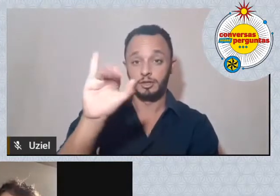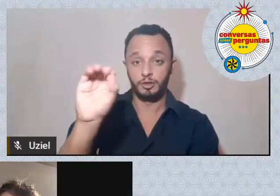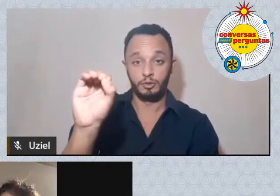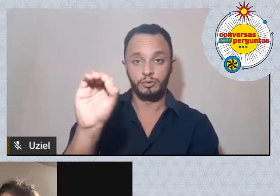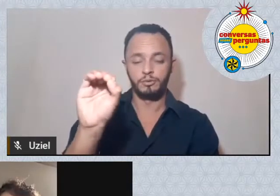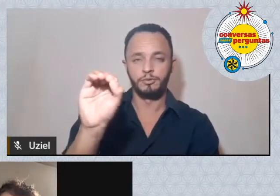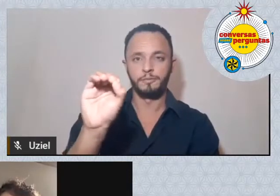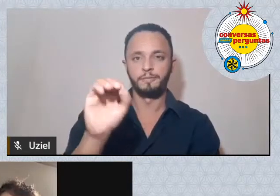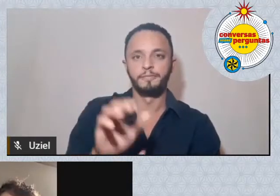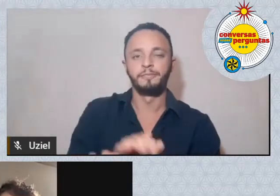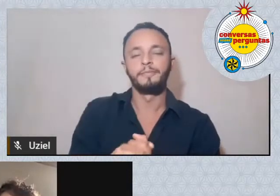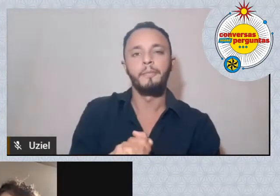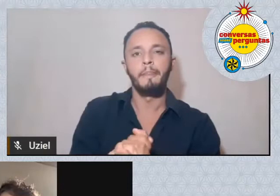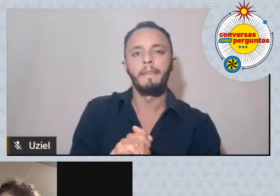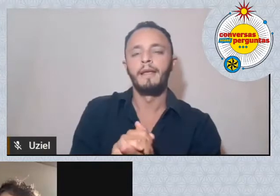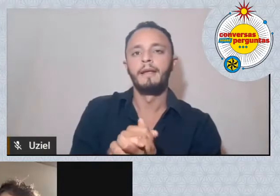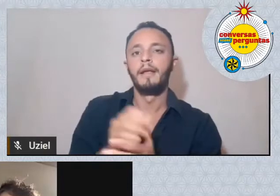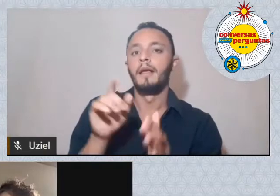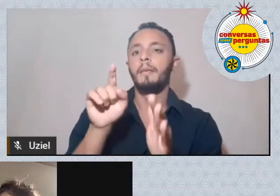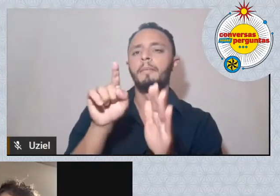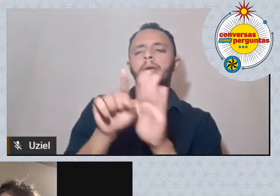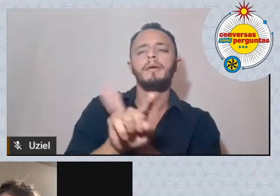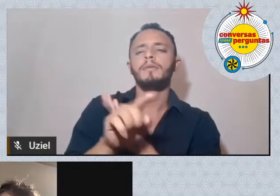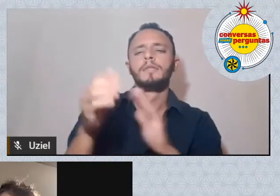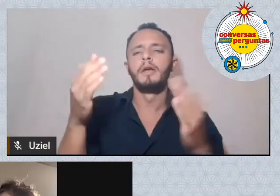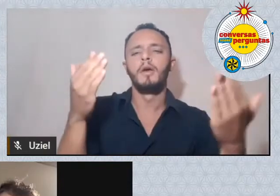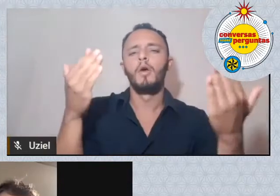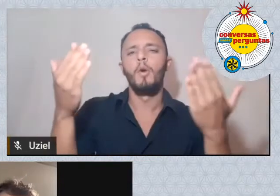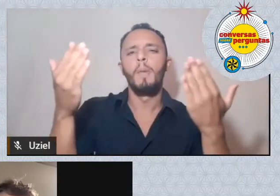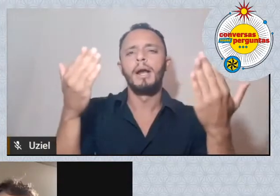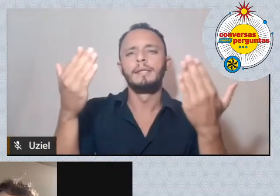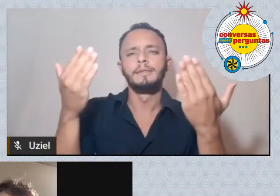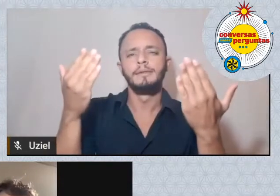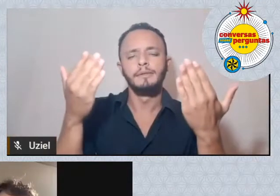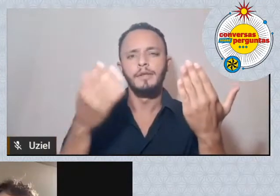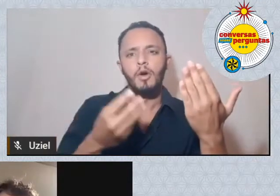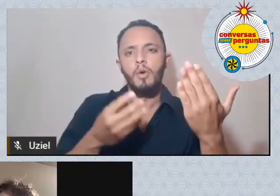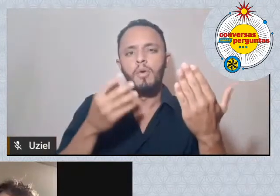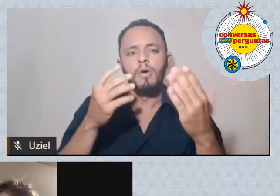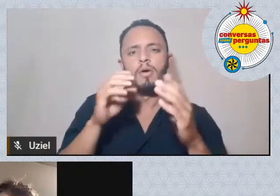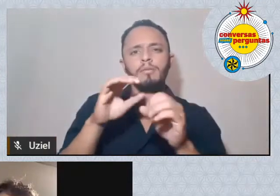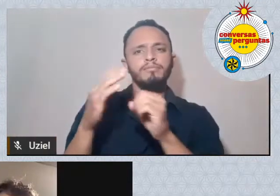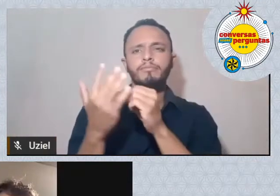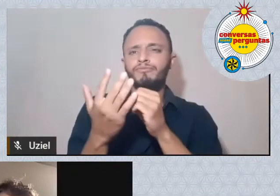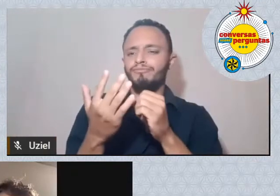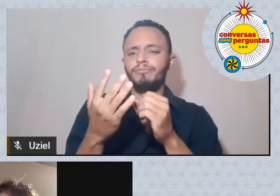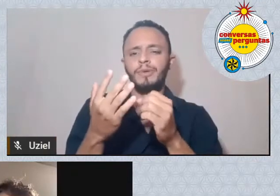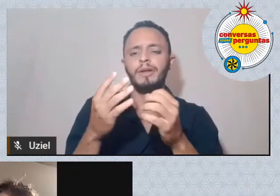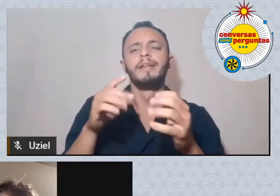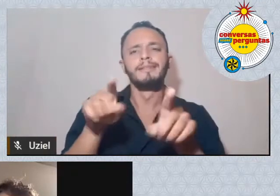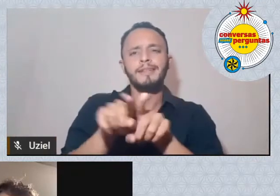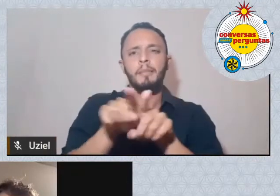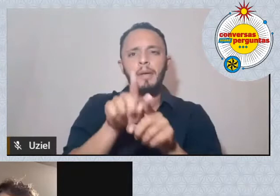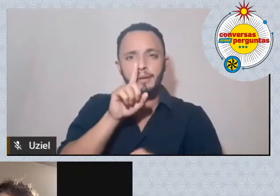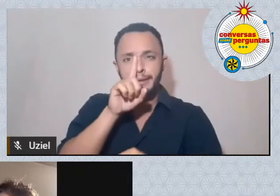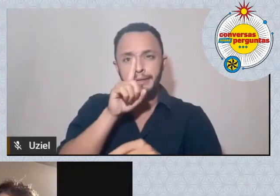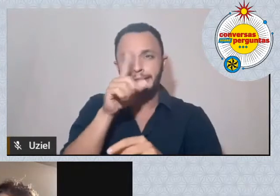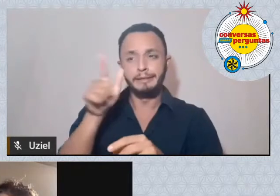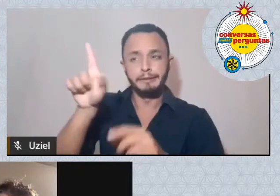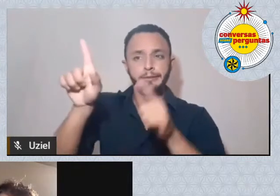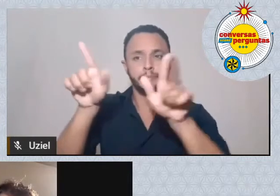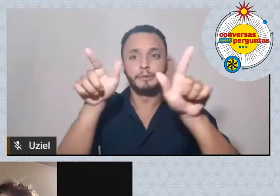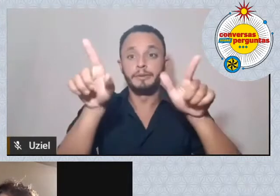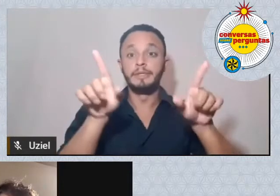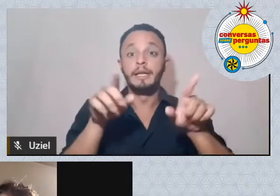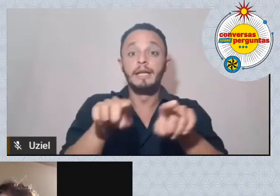te pergunta se, em comparação a outras crises vivenciadas pela humanidade, a atual relação entre os desejos do indivíduo e as necessidades e